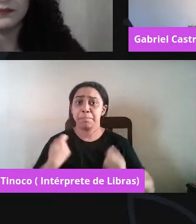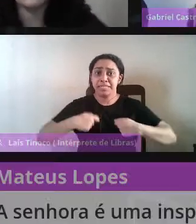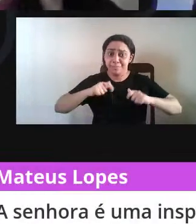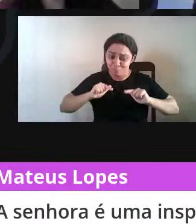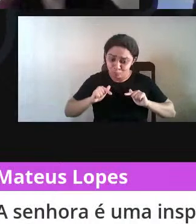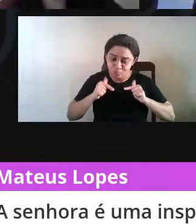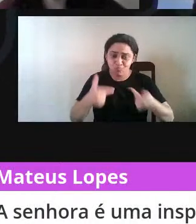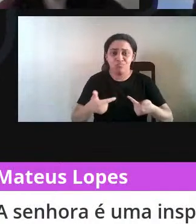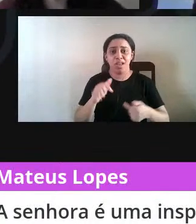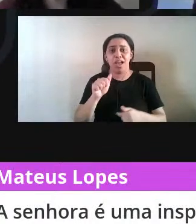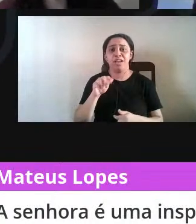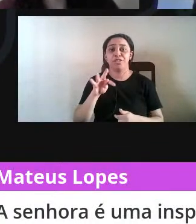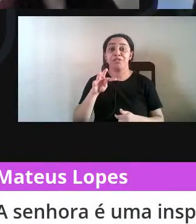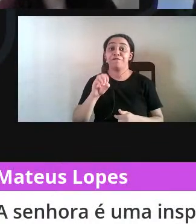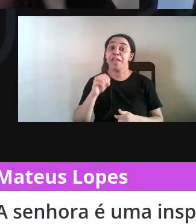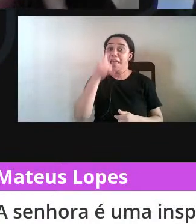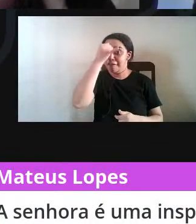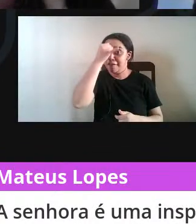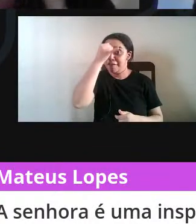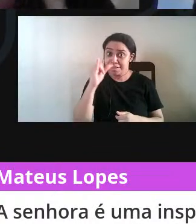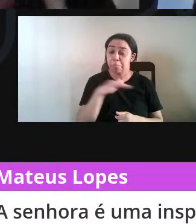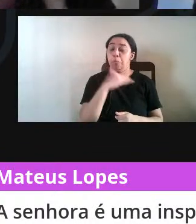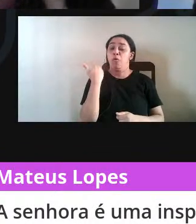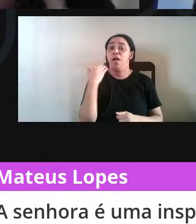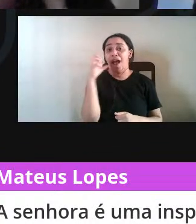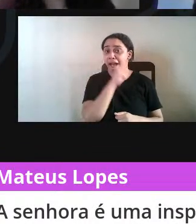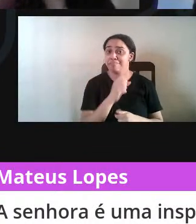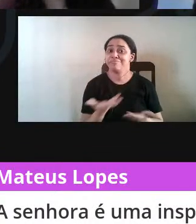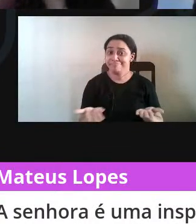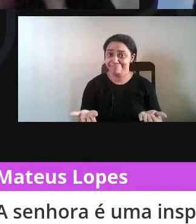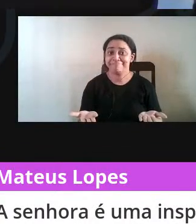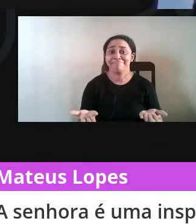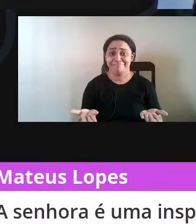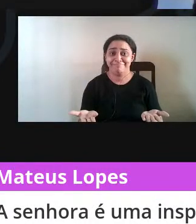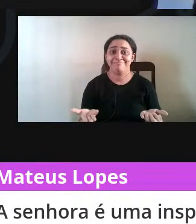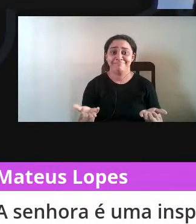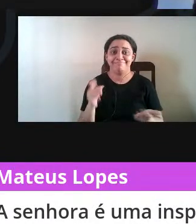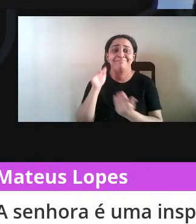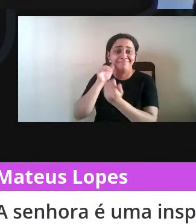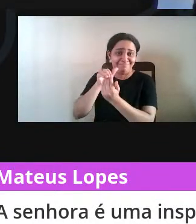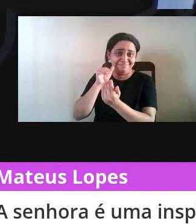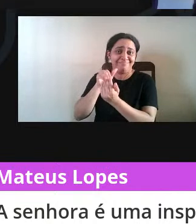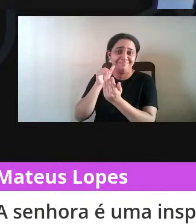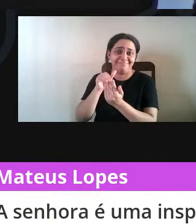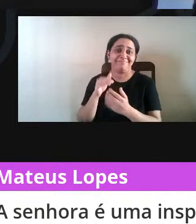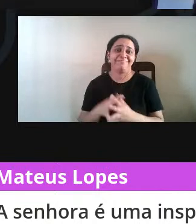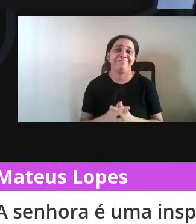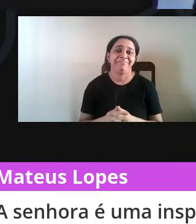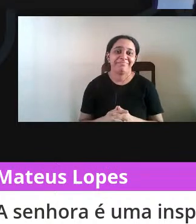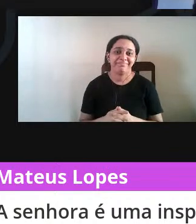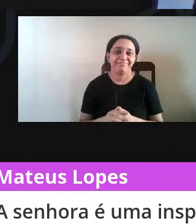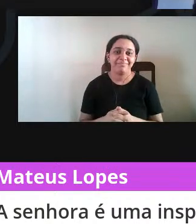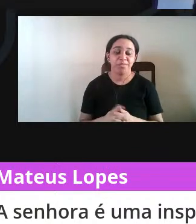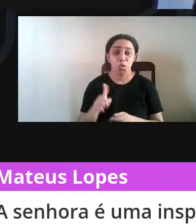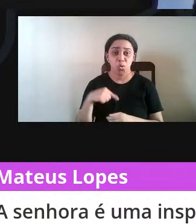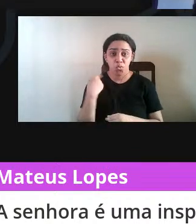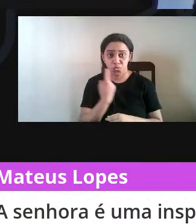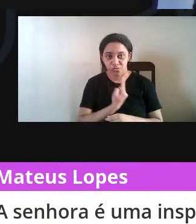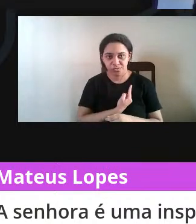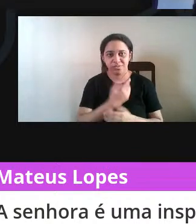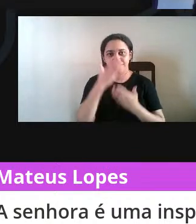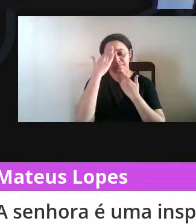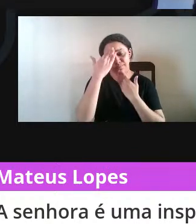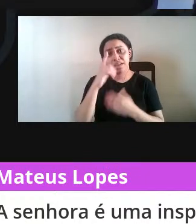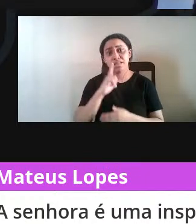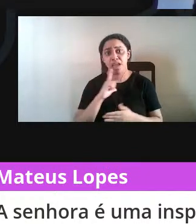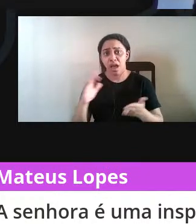Para não morrer mais depressa. Com certeza, professora. A gente agradece. E tem algumas perguntas